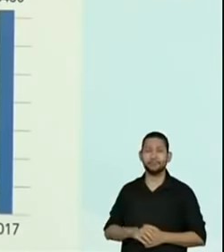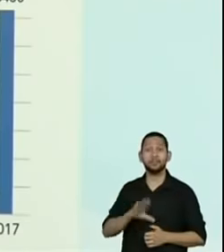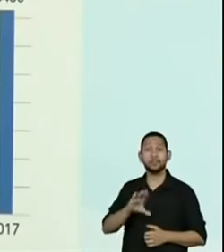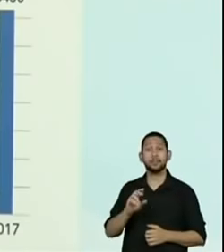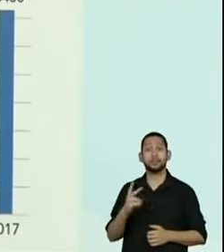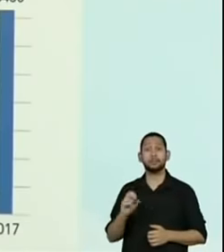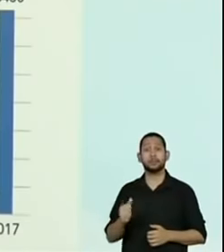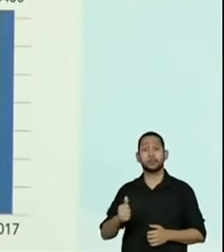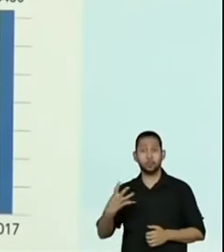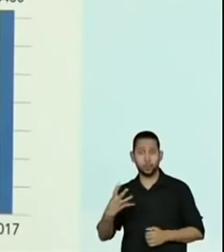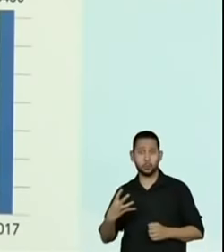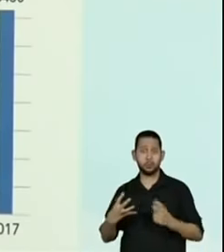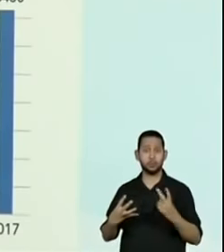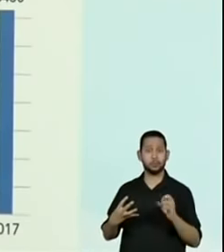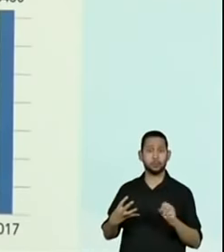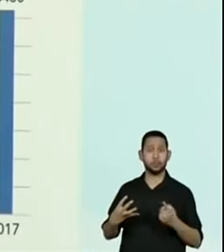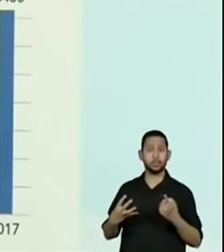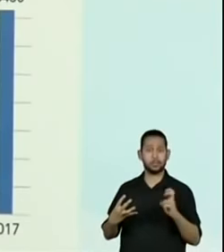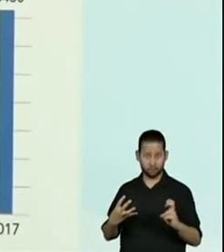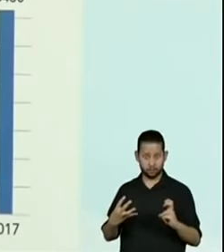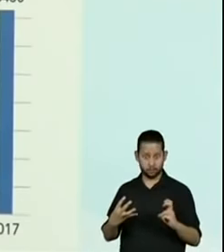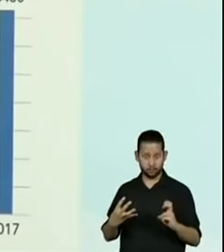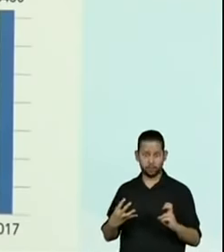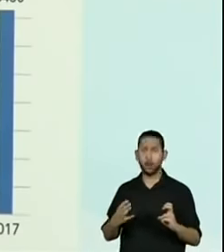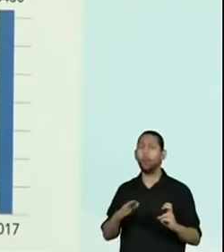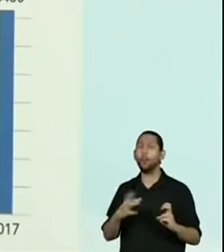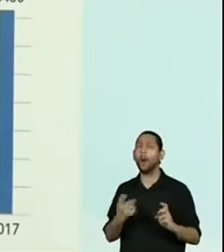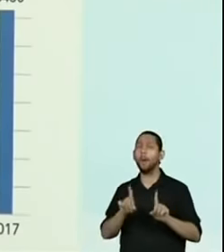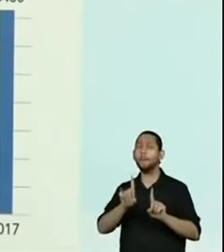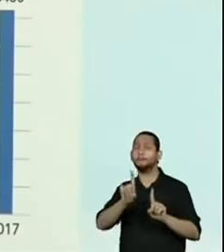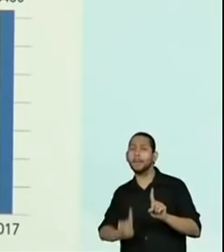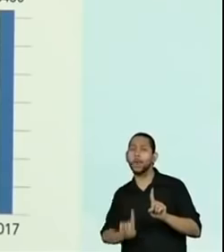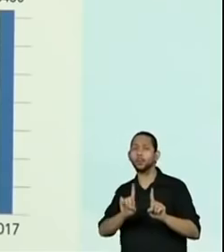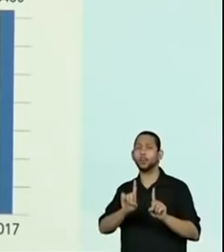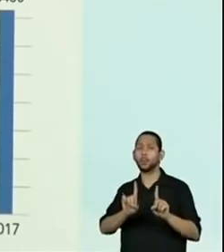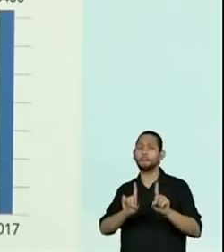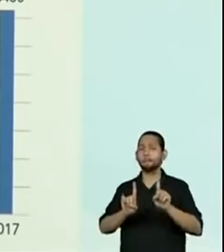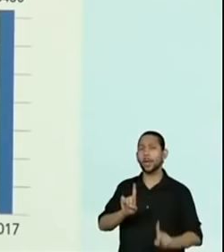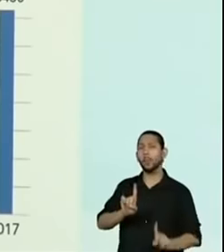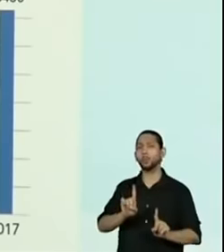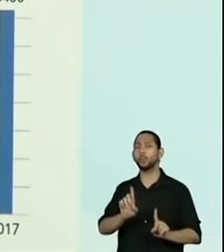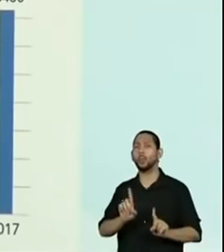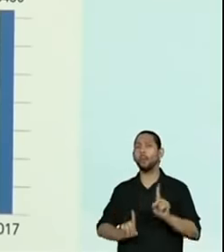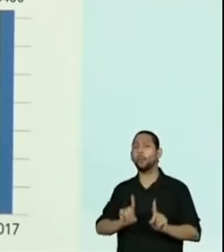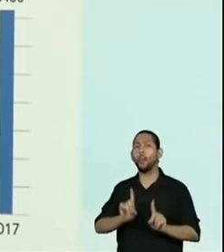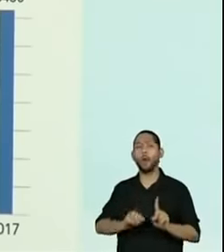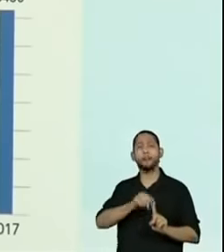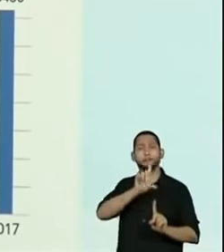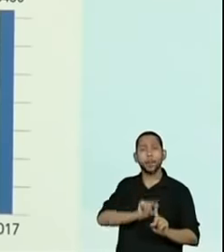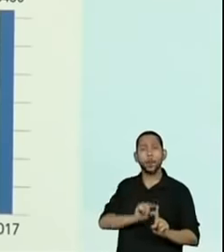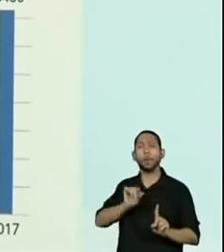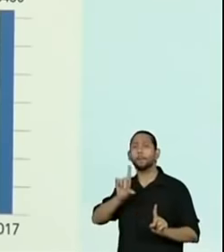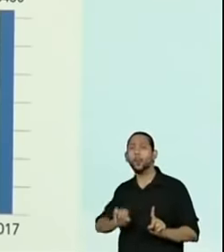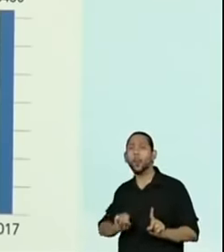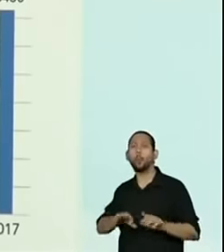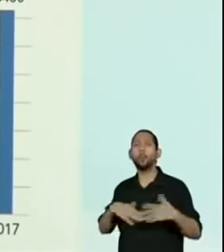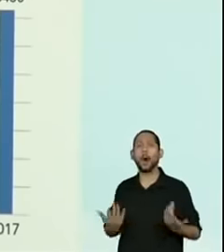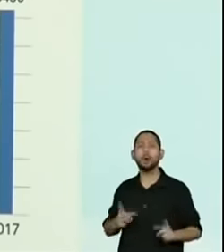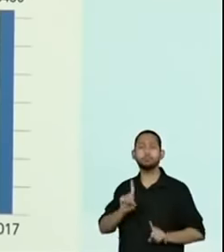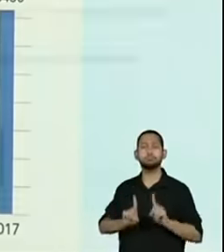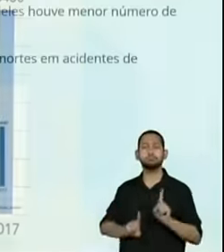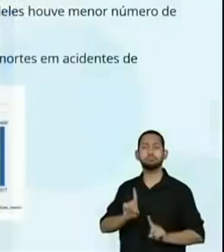quero saber qual deles houve o menor número de mortes. 2014 ou 2015? Como a professora gosta do